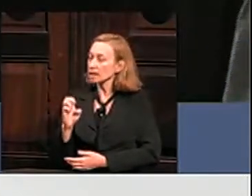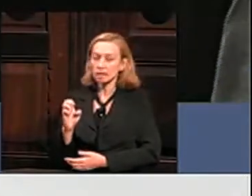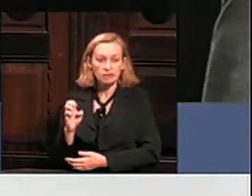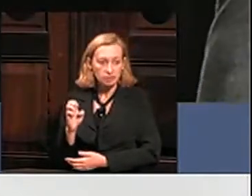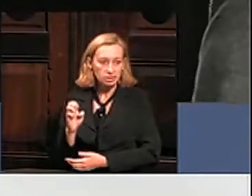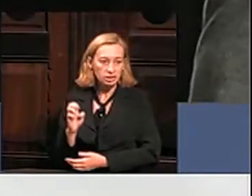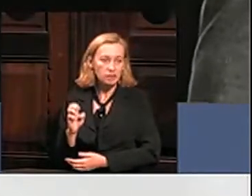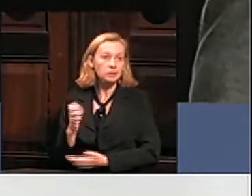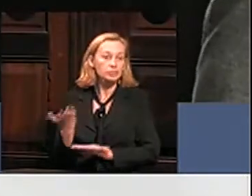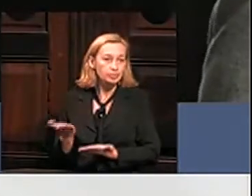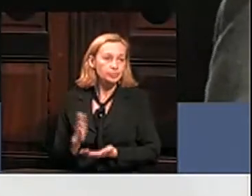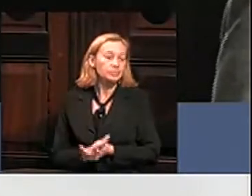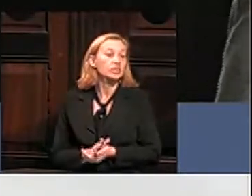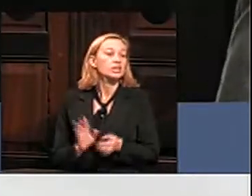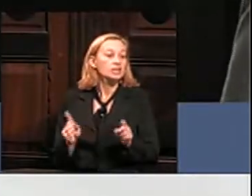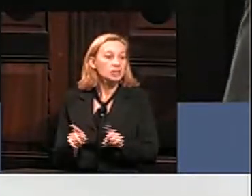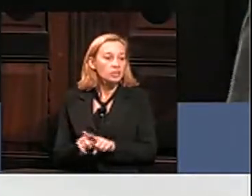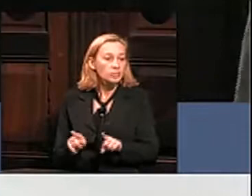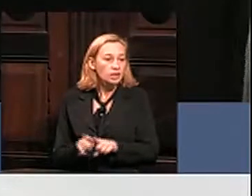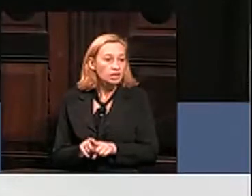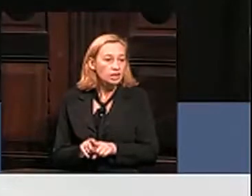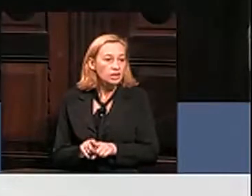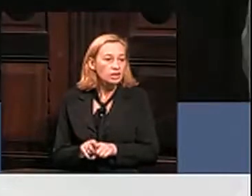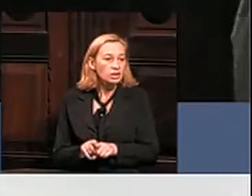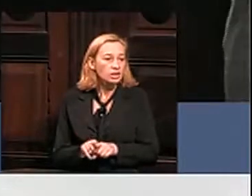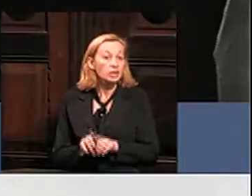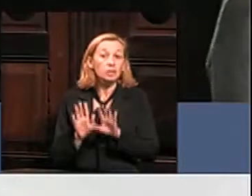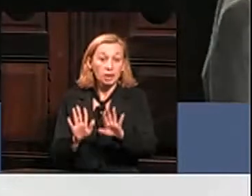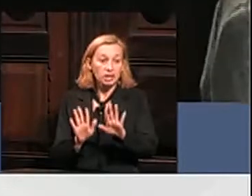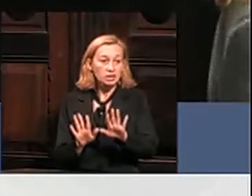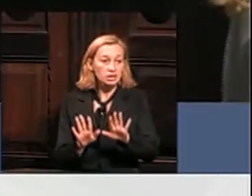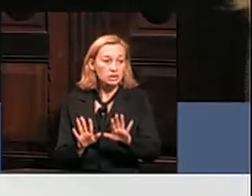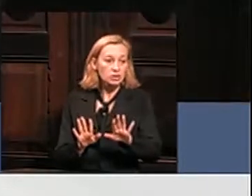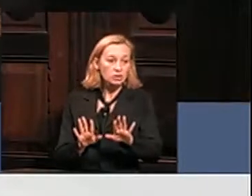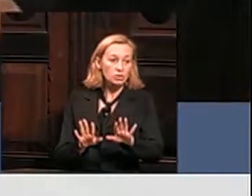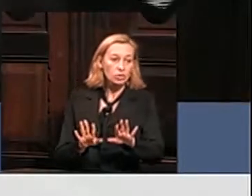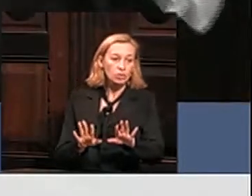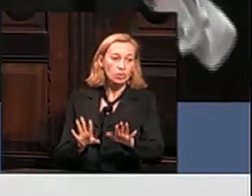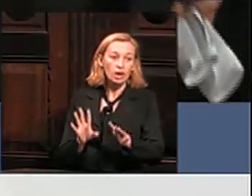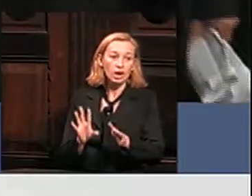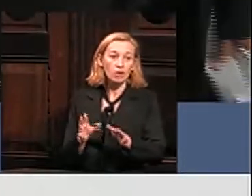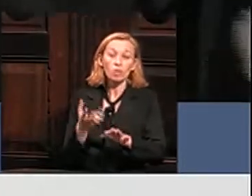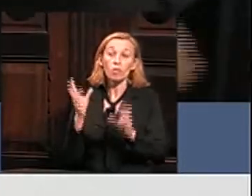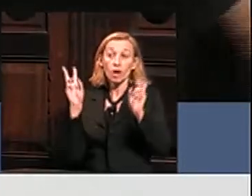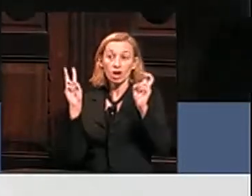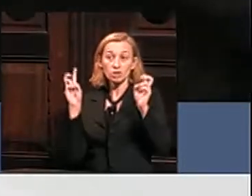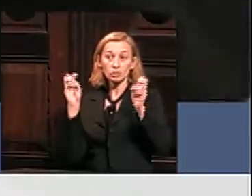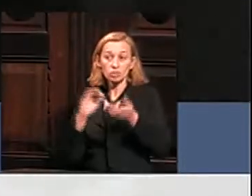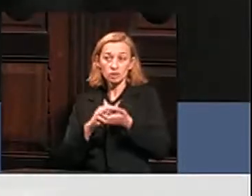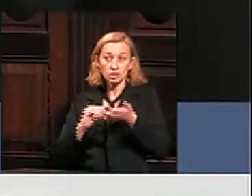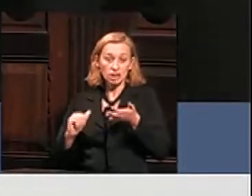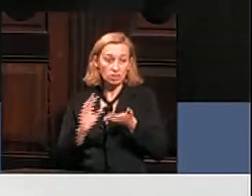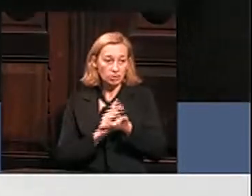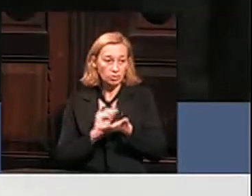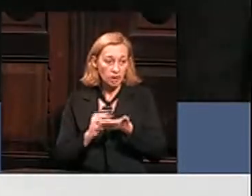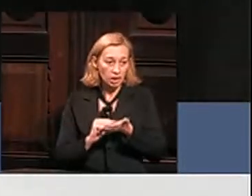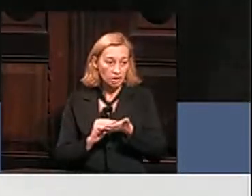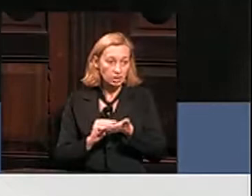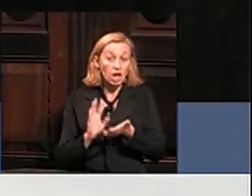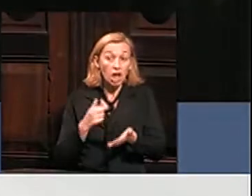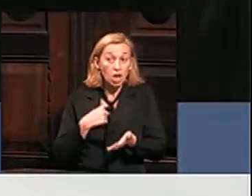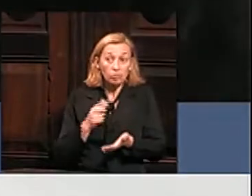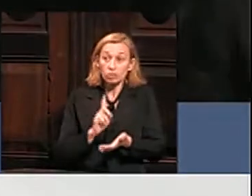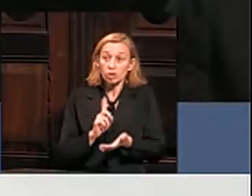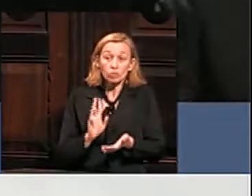como todos, e falar sobre os impostos. Como a matéria saiu de pauta, eu não usei da